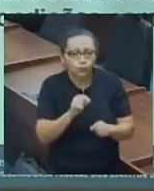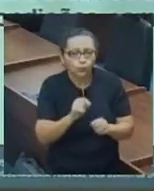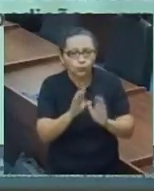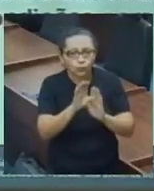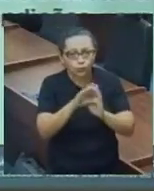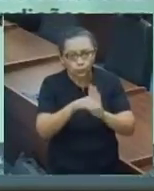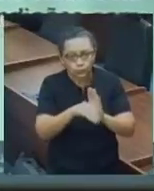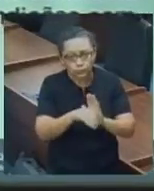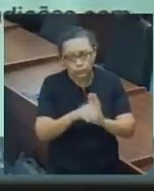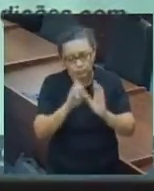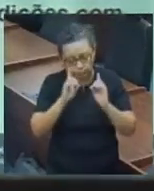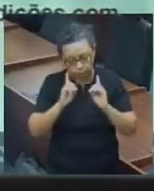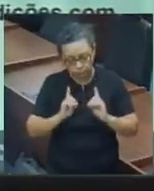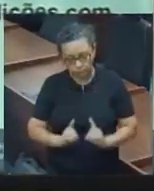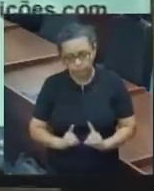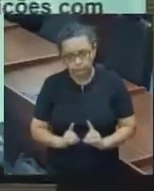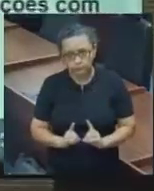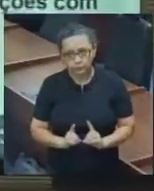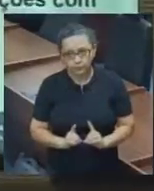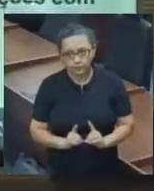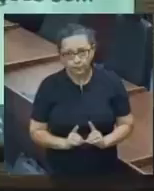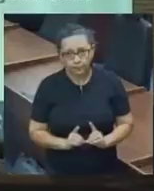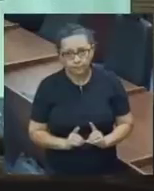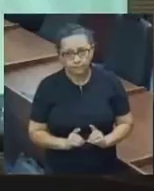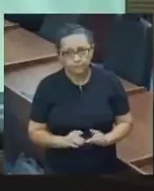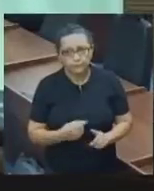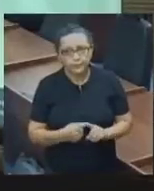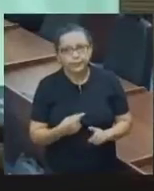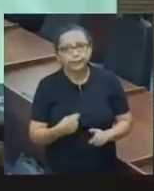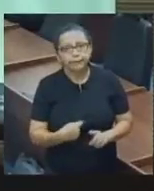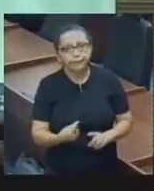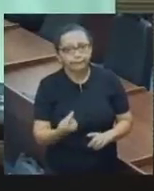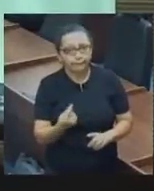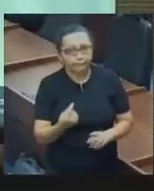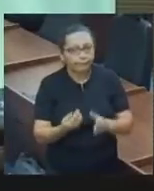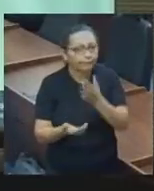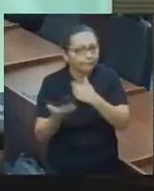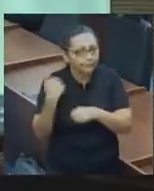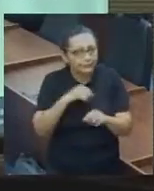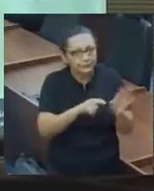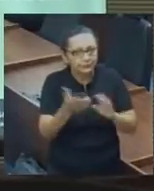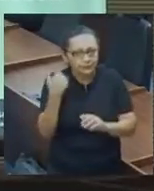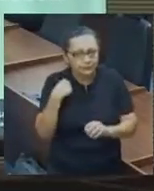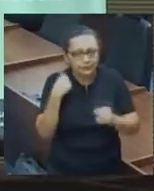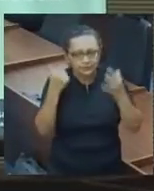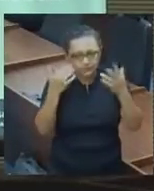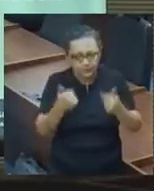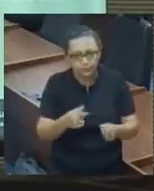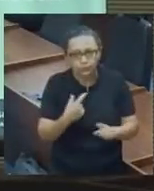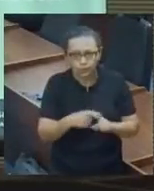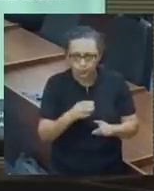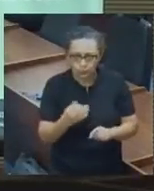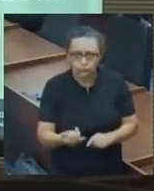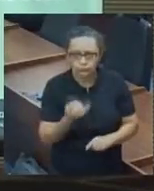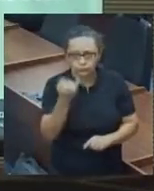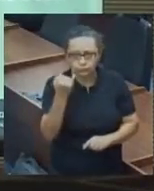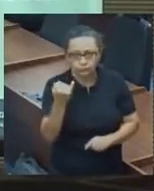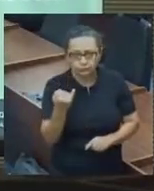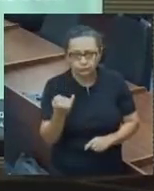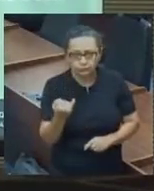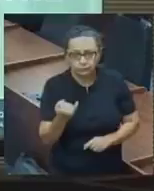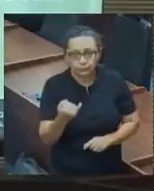de deficiência sobre o qual nós falamos no nosso último encontro sempre extremamente relevante na